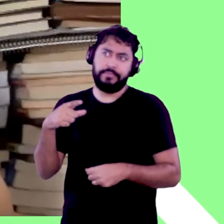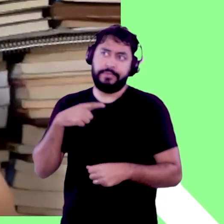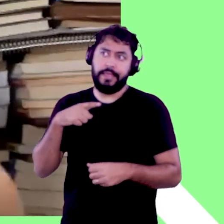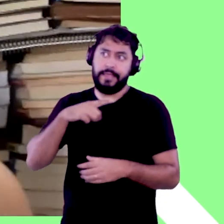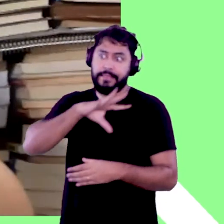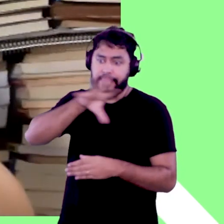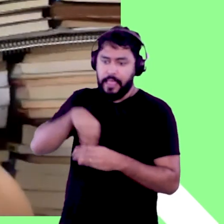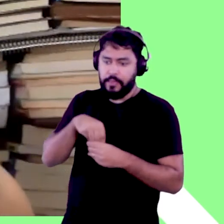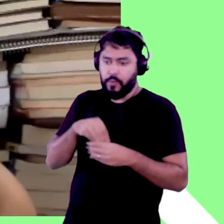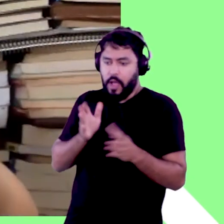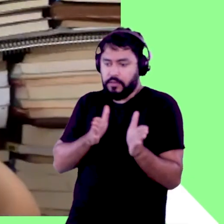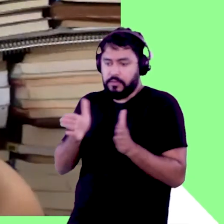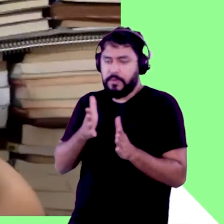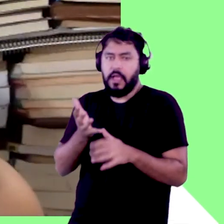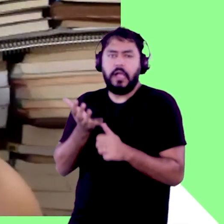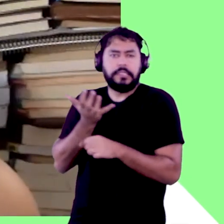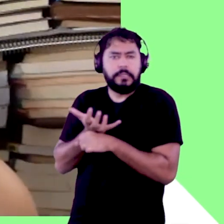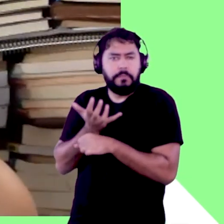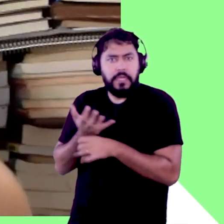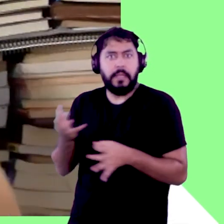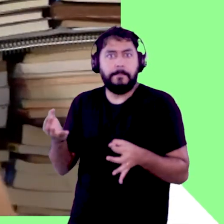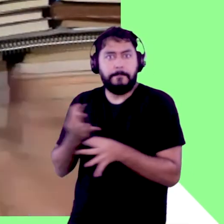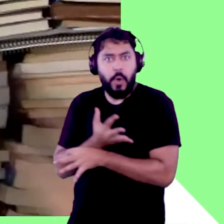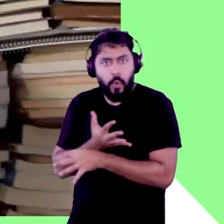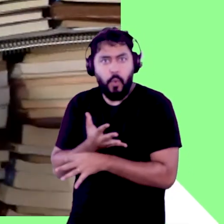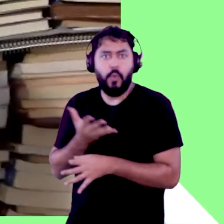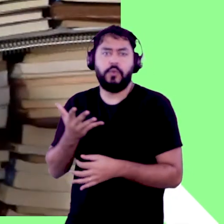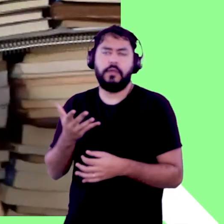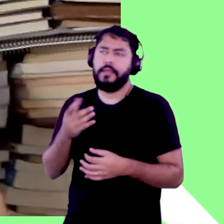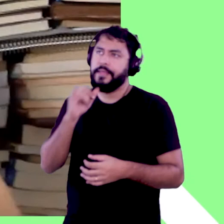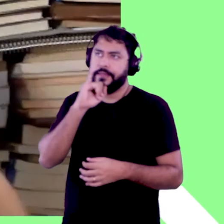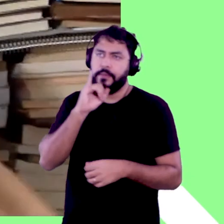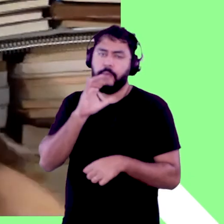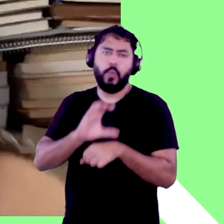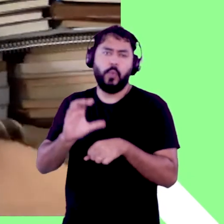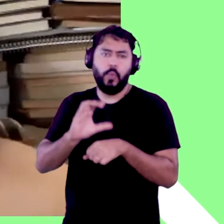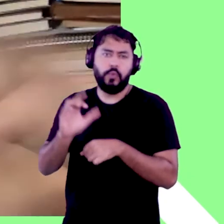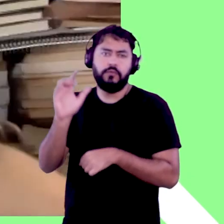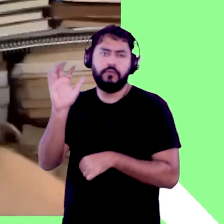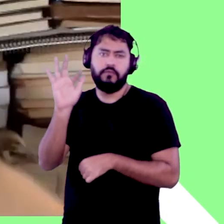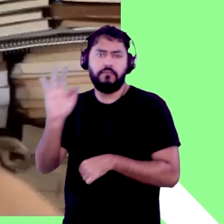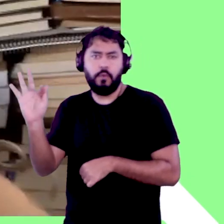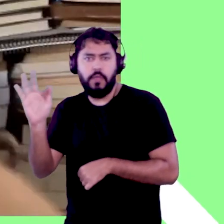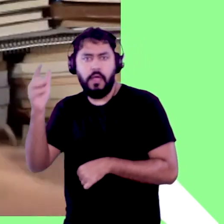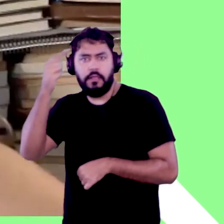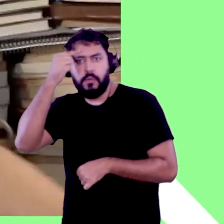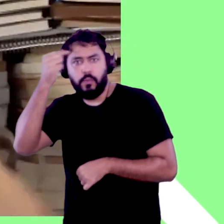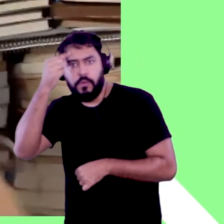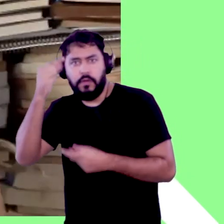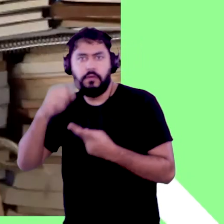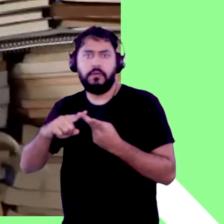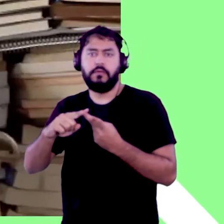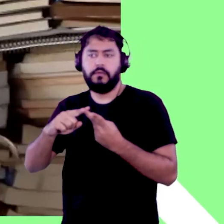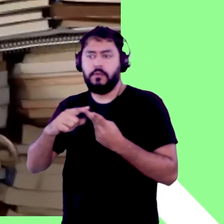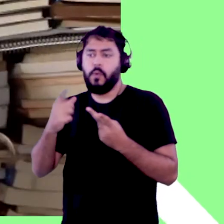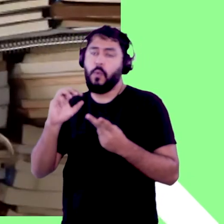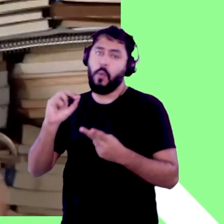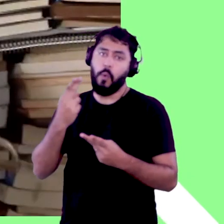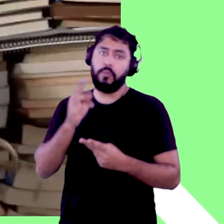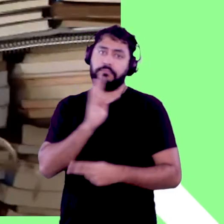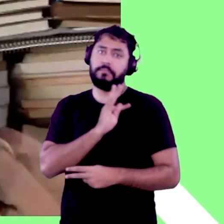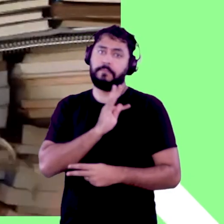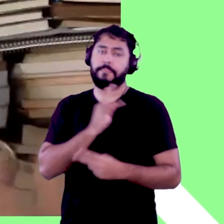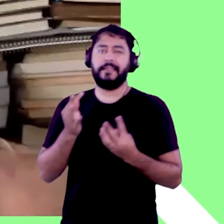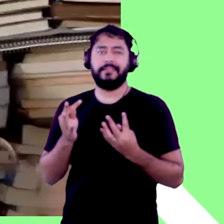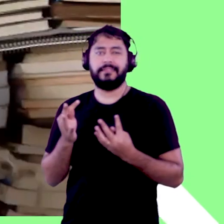como uma disciplina dentro de cursos de graduação ou de tecnólogos, né? Independente aí